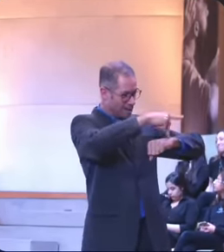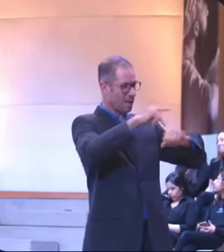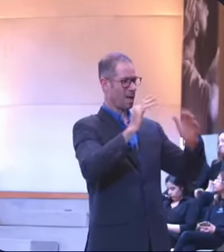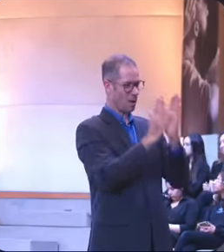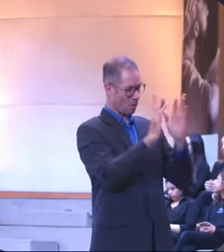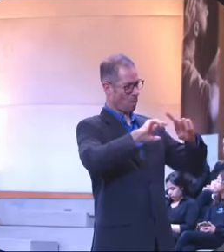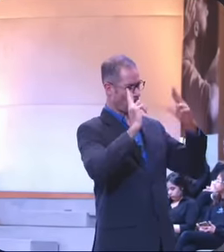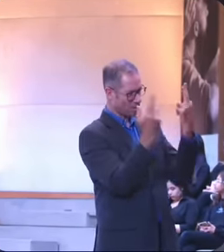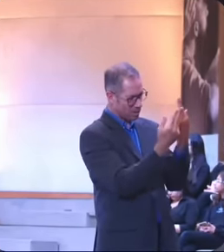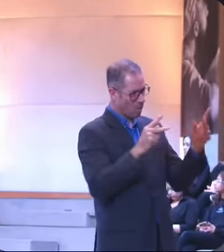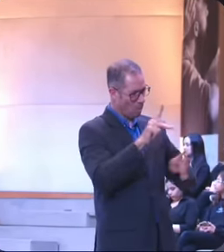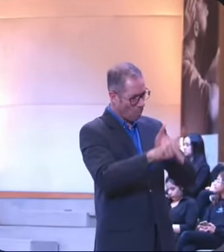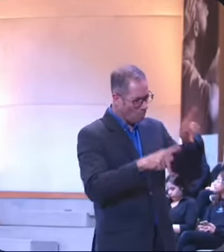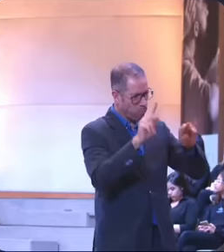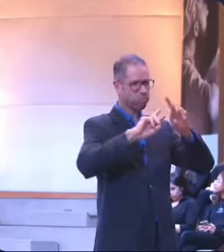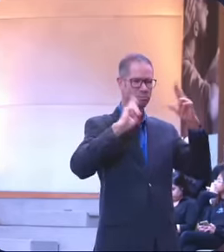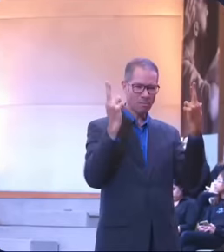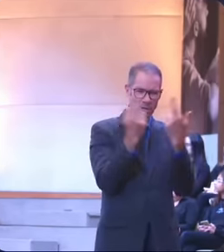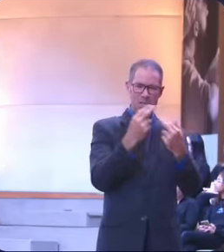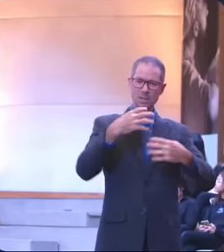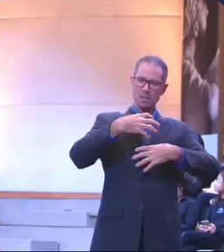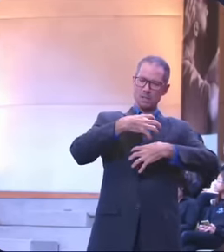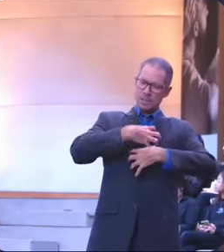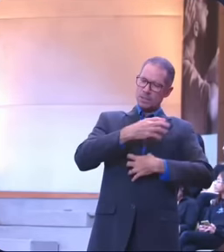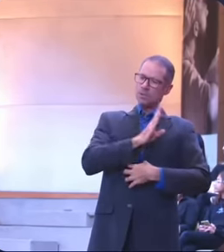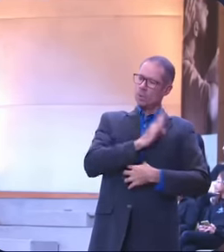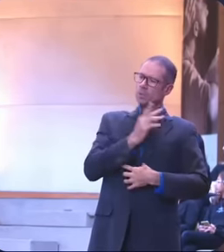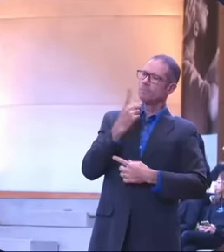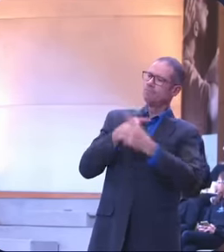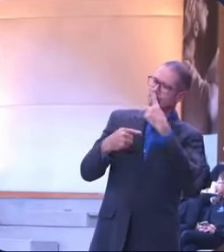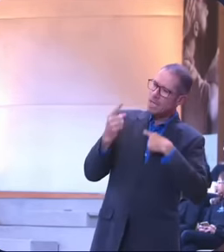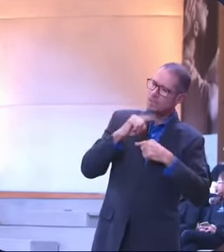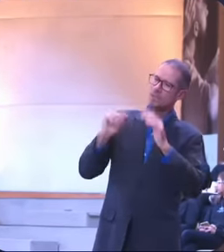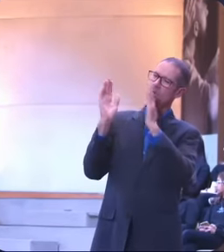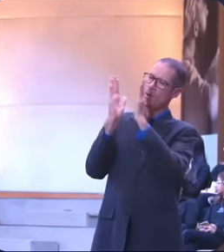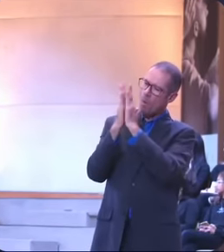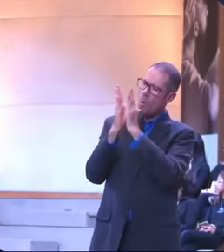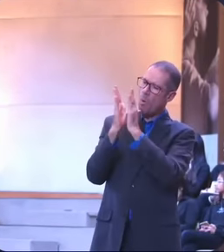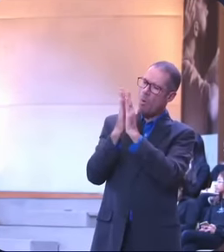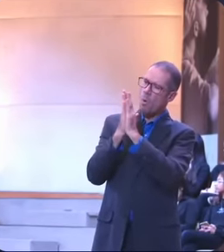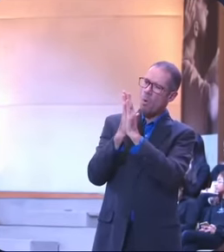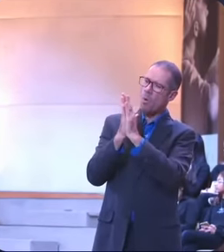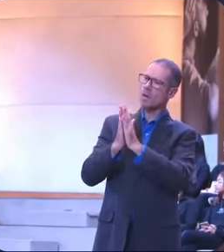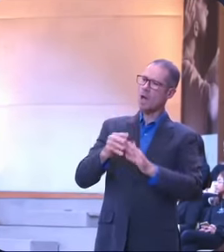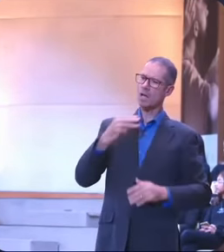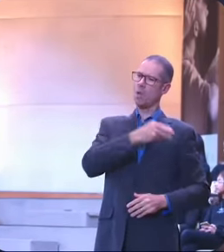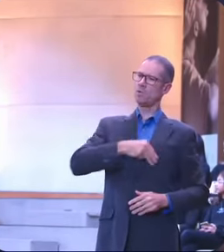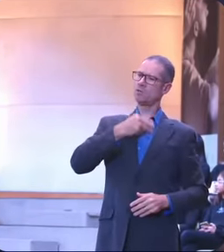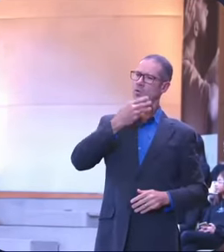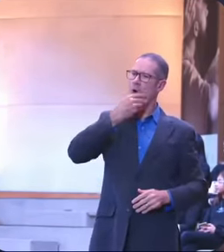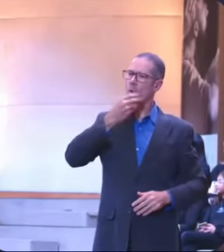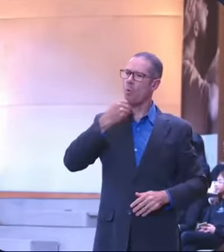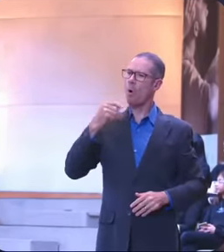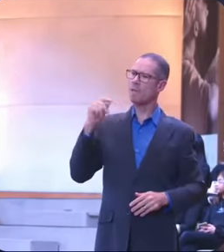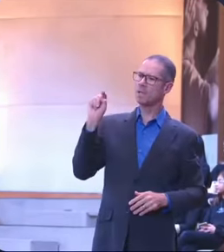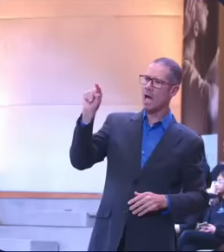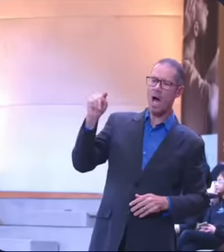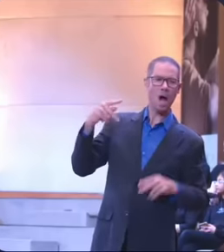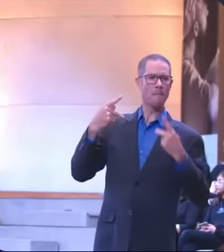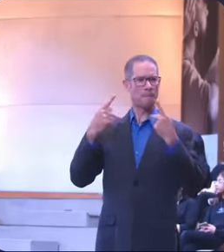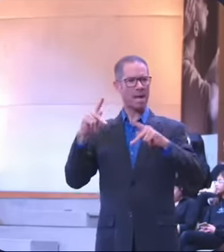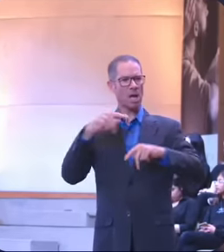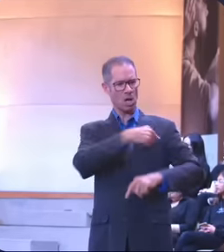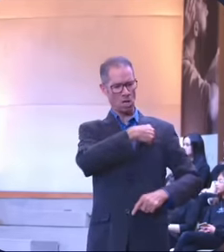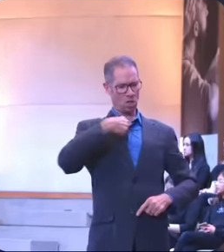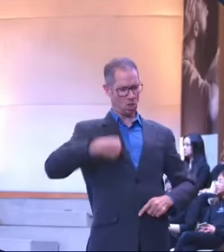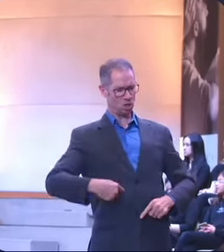povo que estava naquela reunião sentiu no coração o desejo de orar por aquele missionário. E eles sentiram